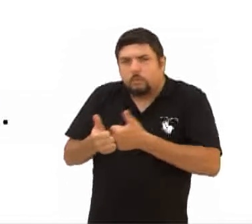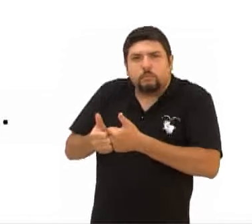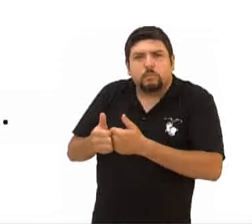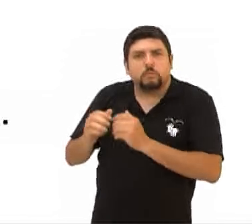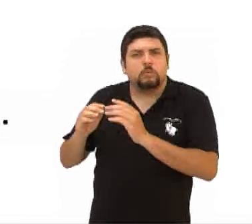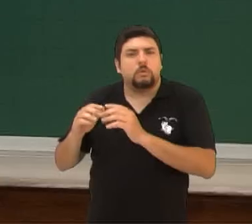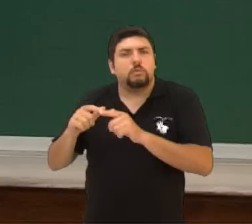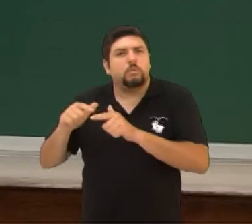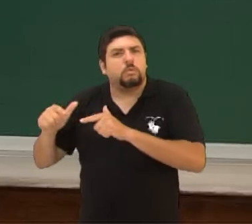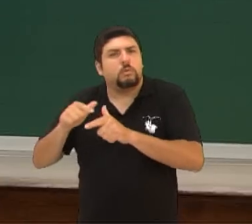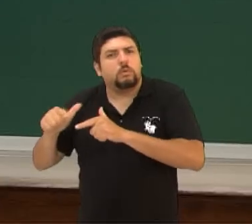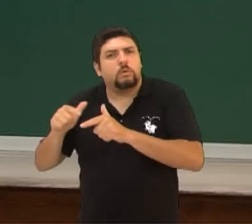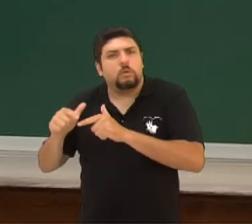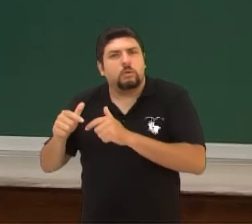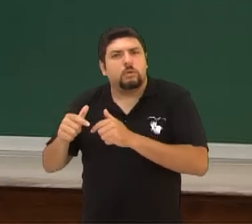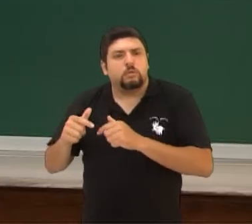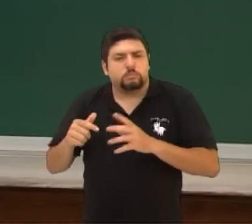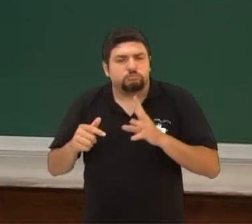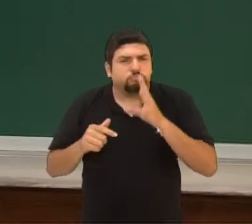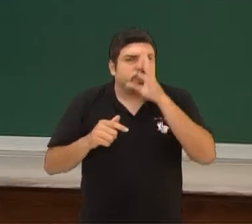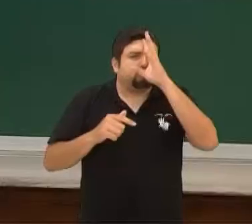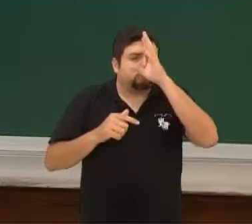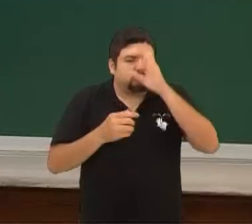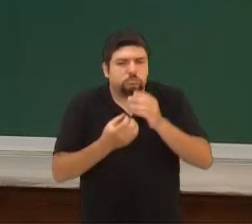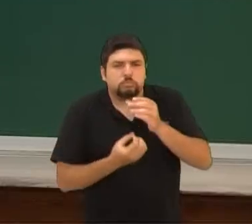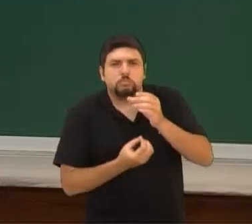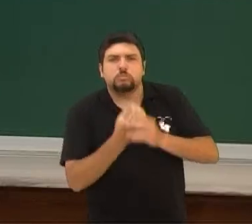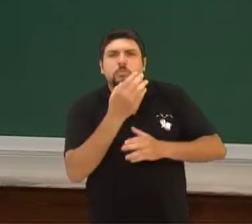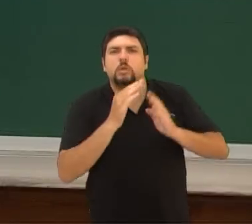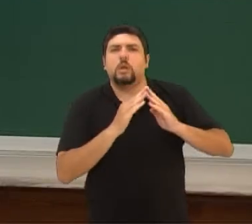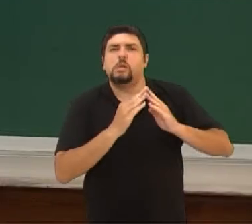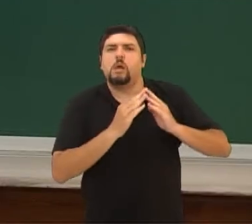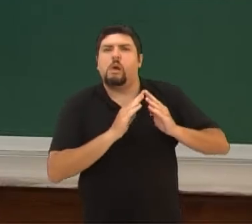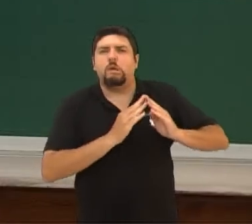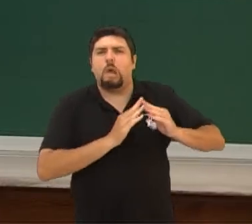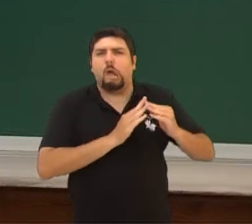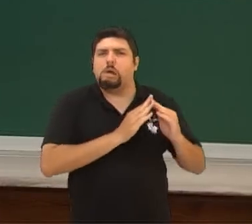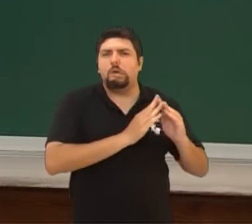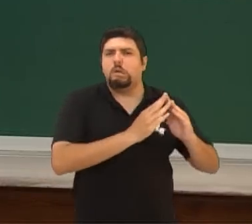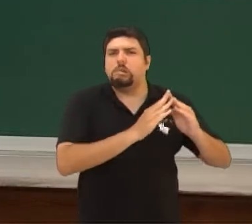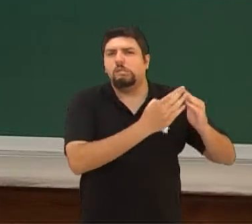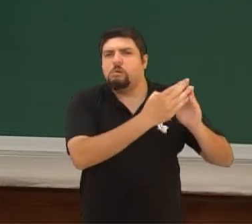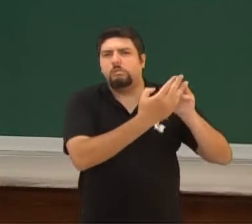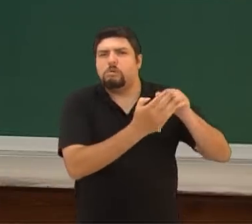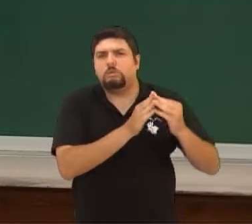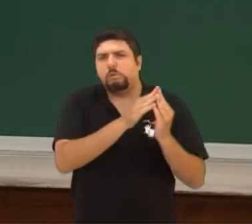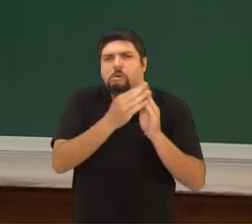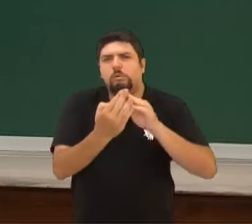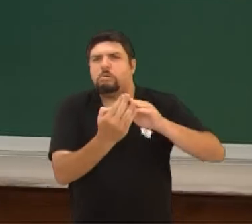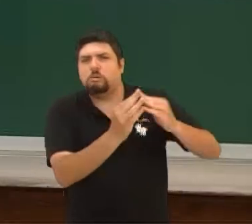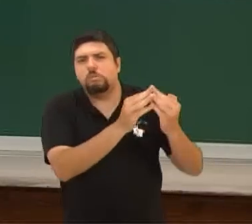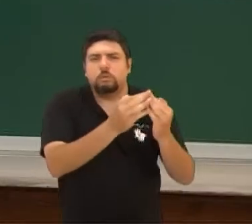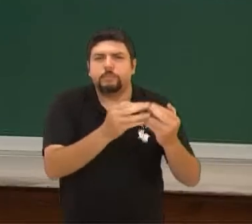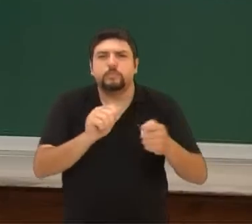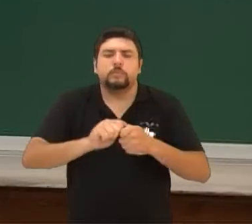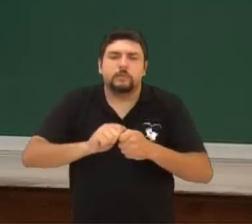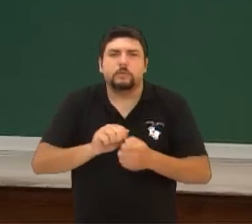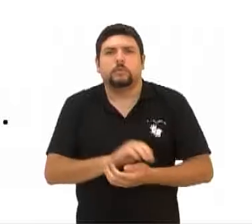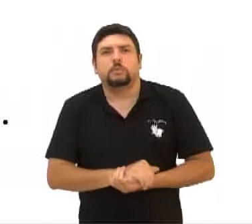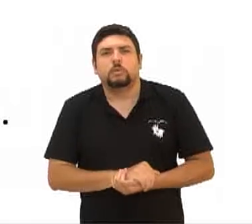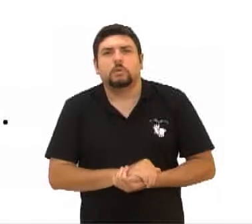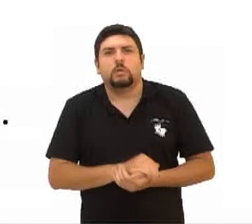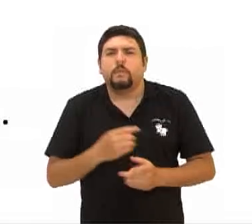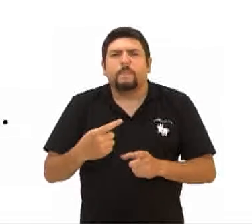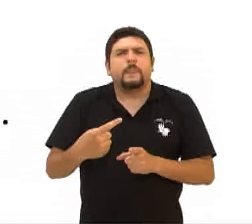fragmentação. Então as ocupações vão se desenvolvendo desordenadamente para que as pessoas fiquem próximas do trabalho. Por que acontece isso? A